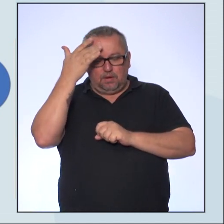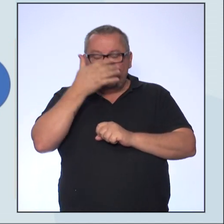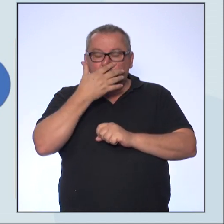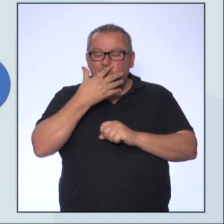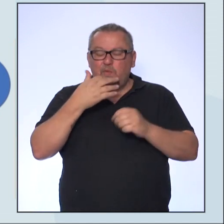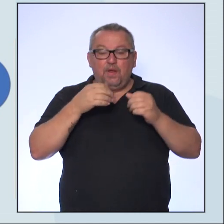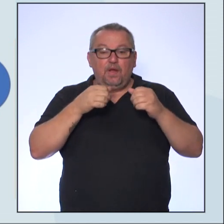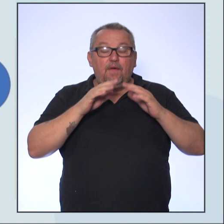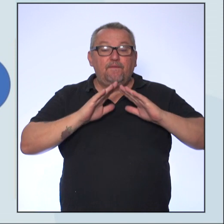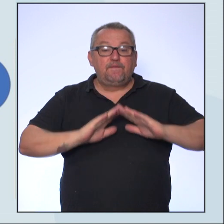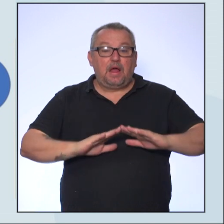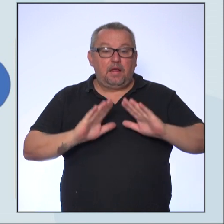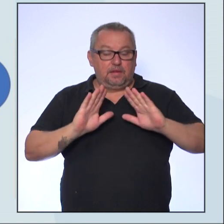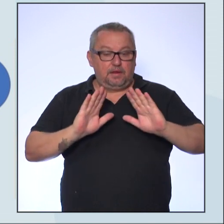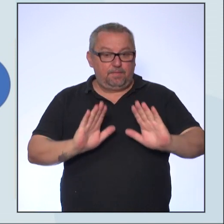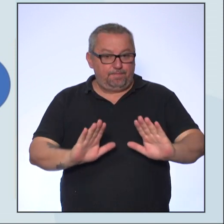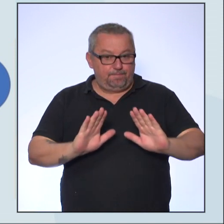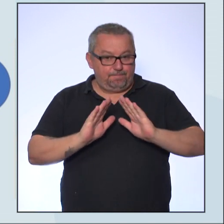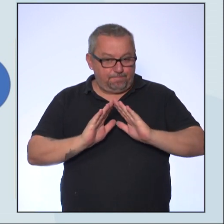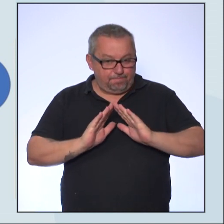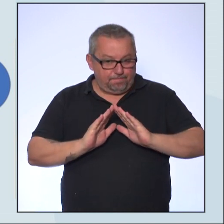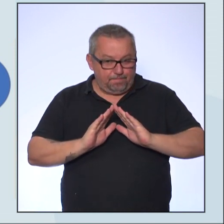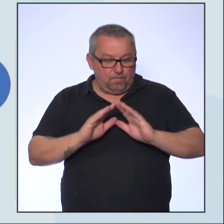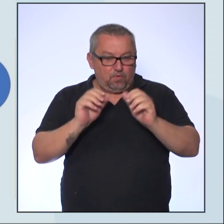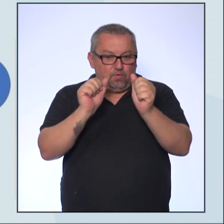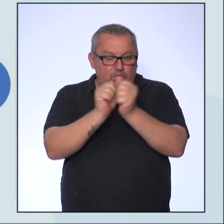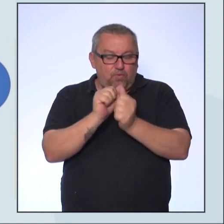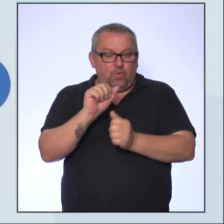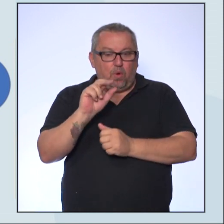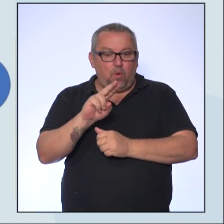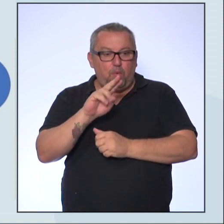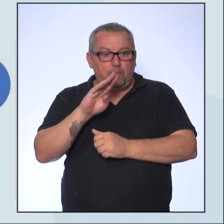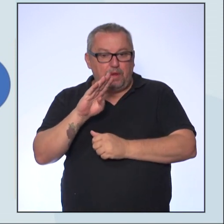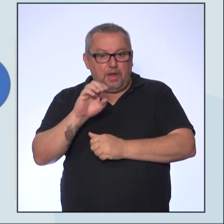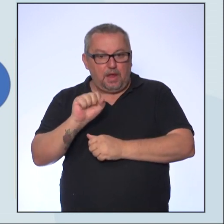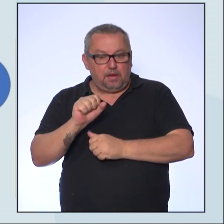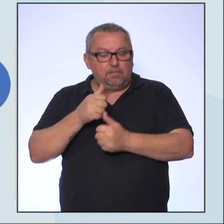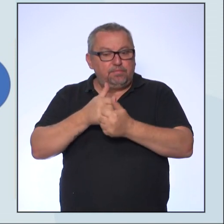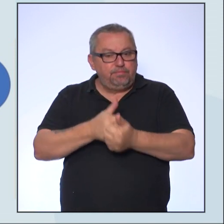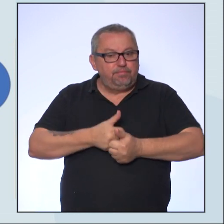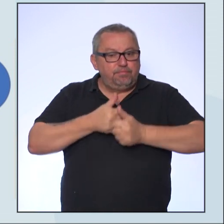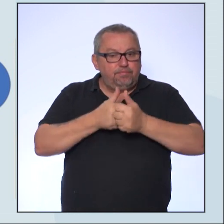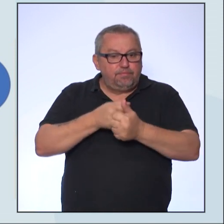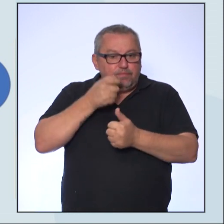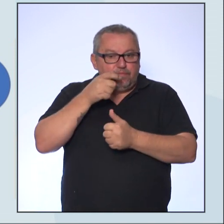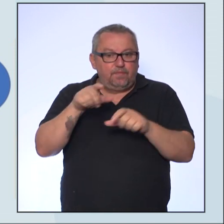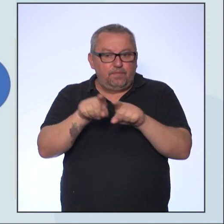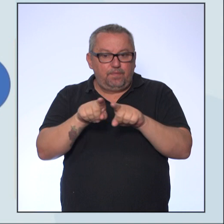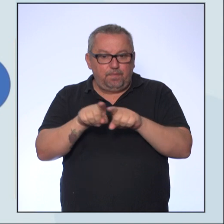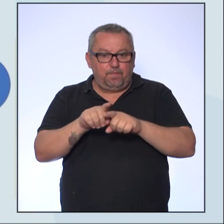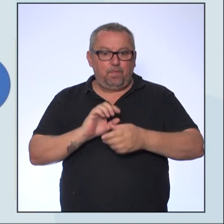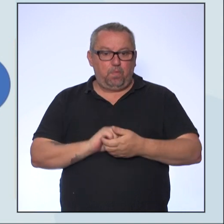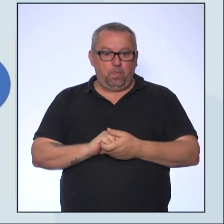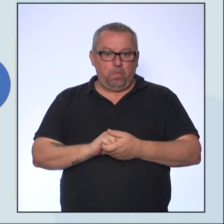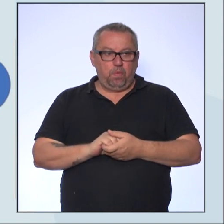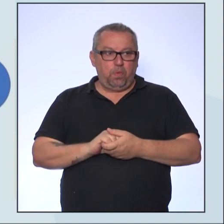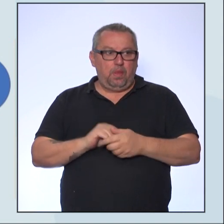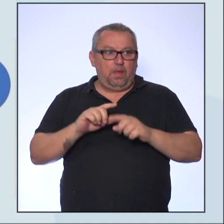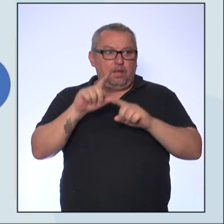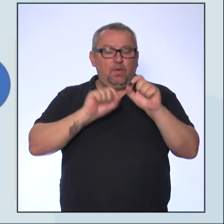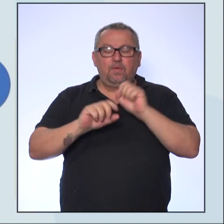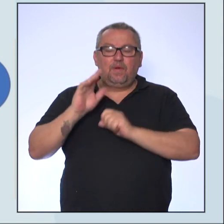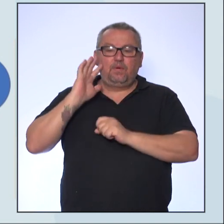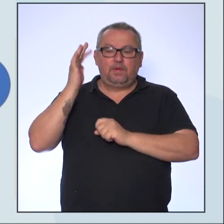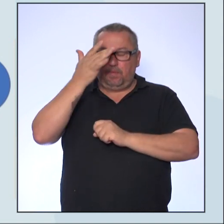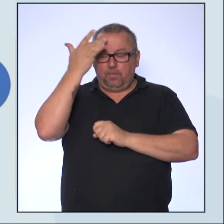domiciliar, acompanhamento com o BS, né, referenciada e epidemiologia. Bom, o que vai acontecer? A pessoa vai